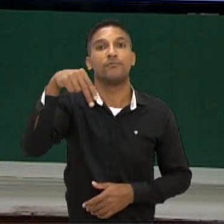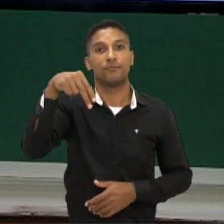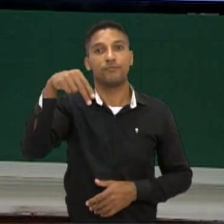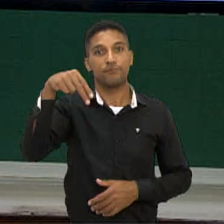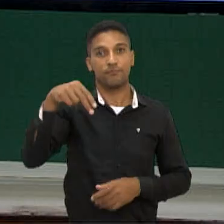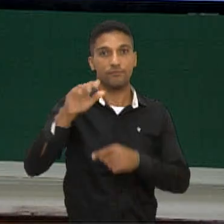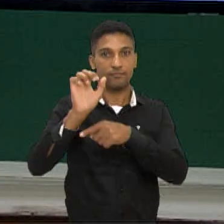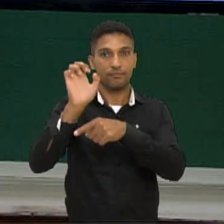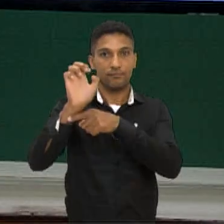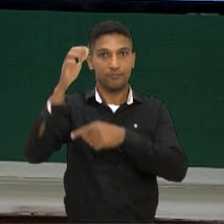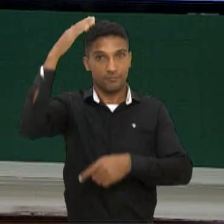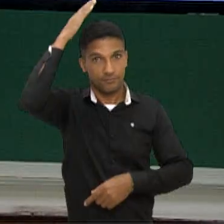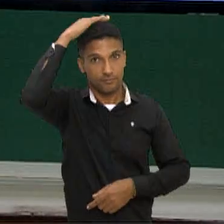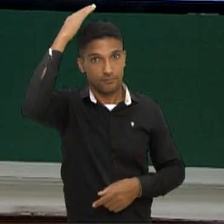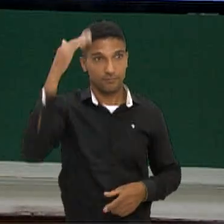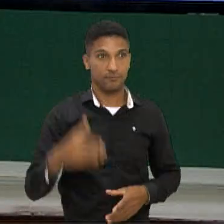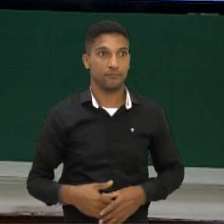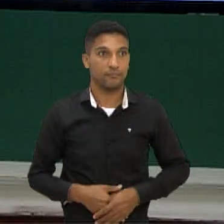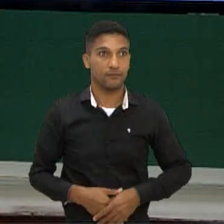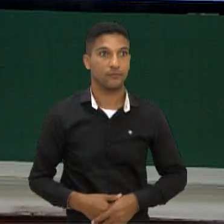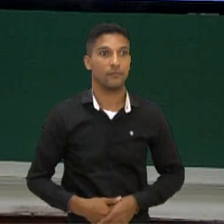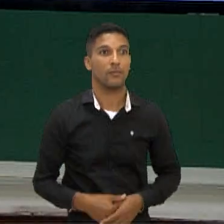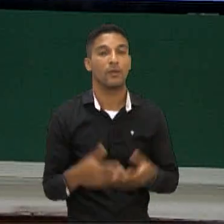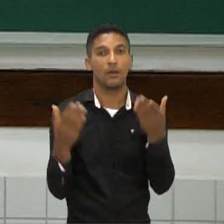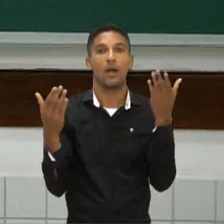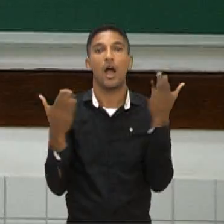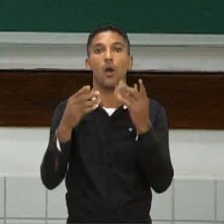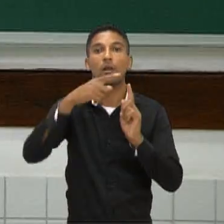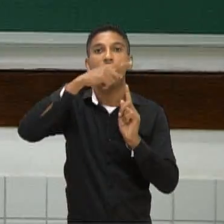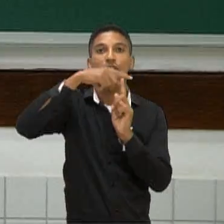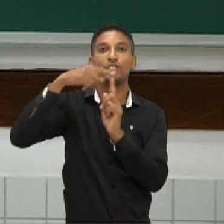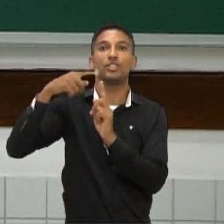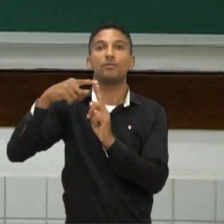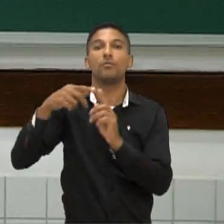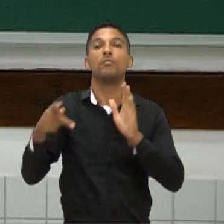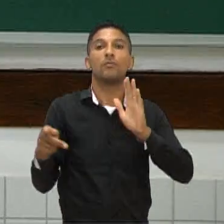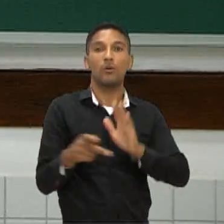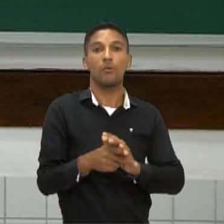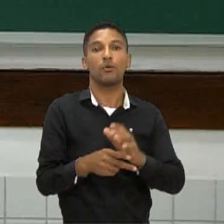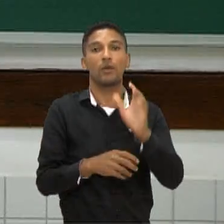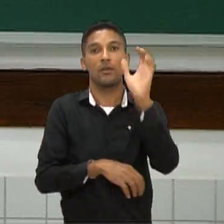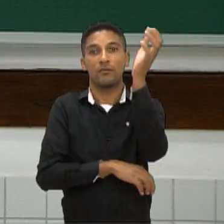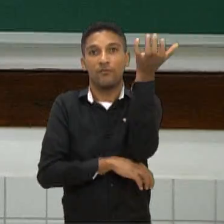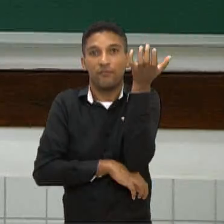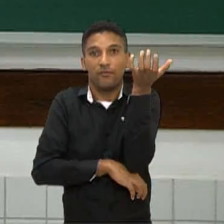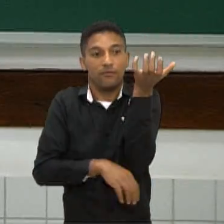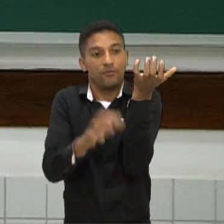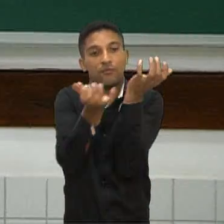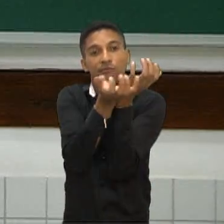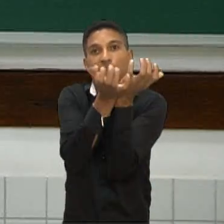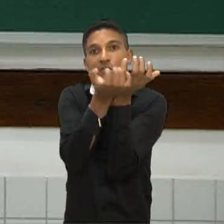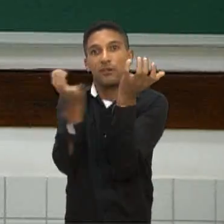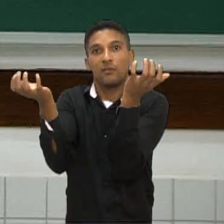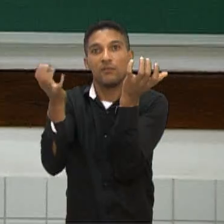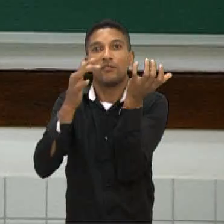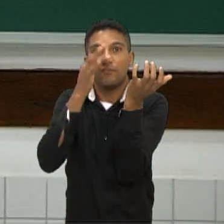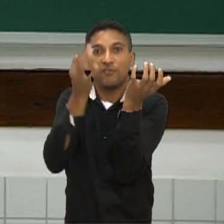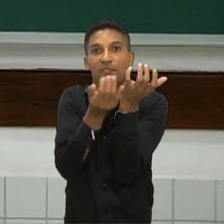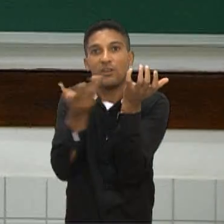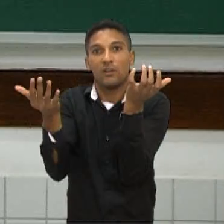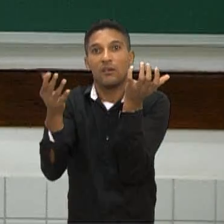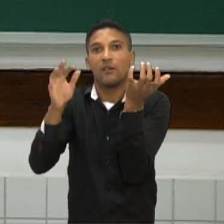Tipos de vegetação do nosso estado. Aqui vocês vão ter bastante facilidade, né? O nosso Paraná